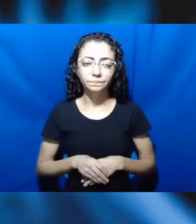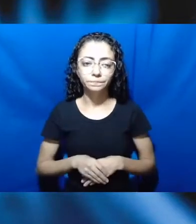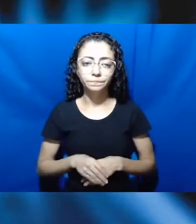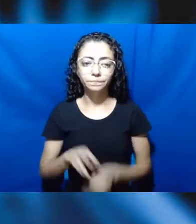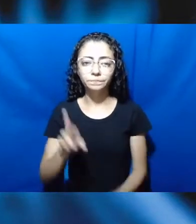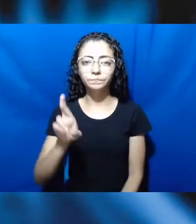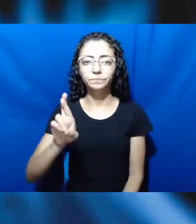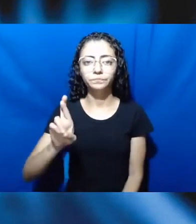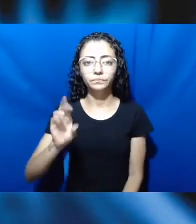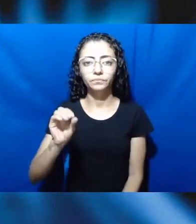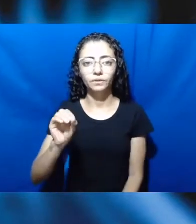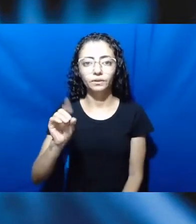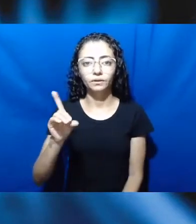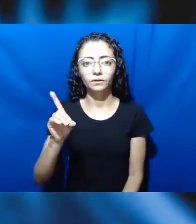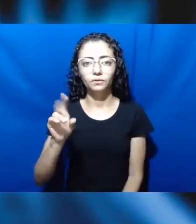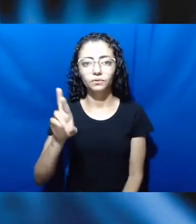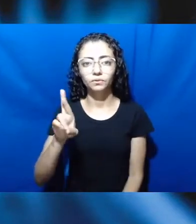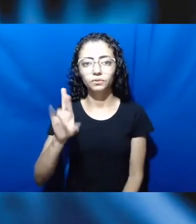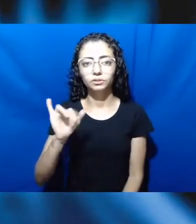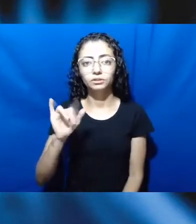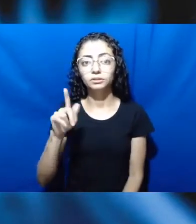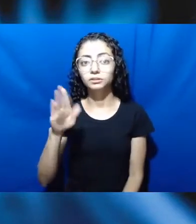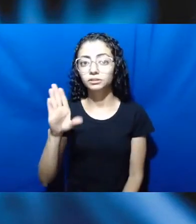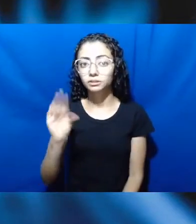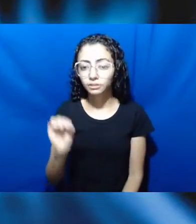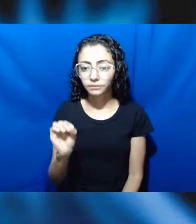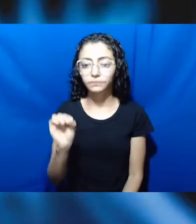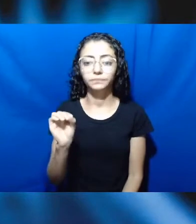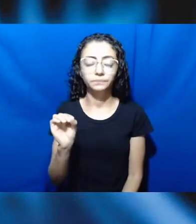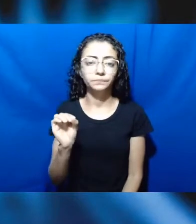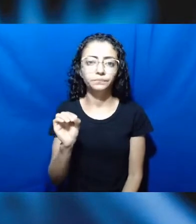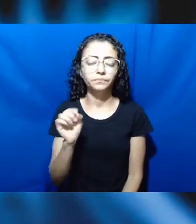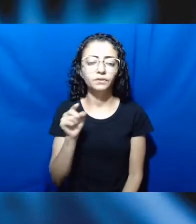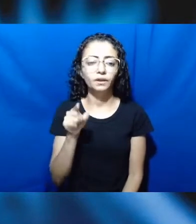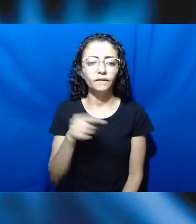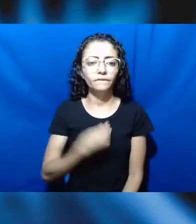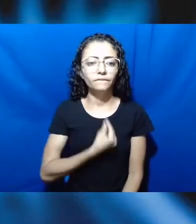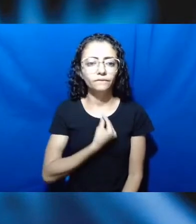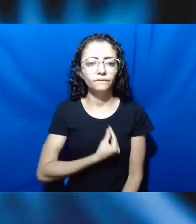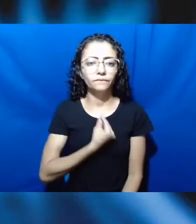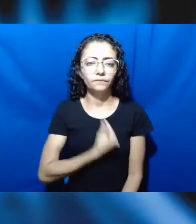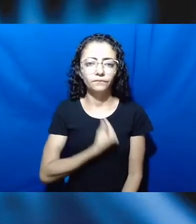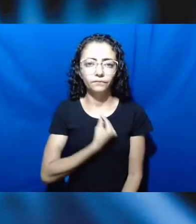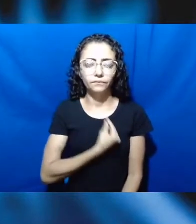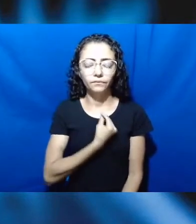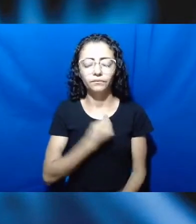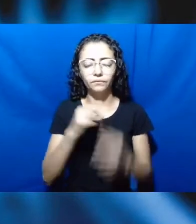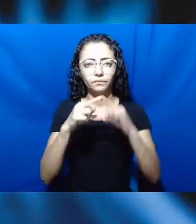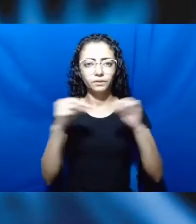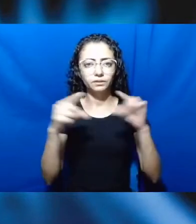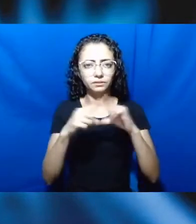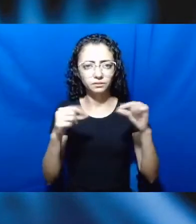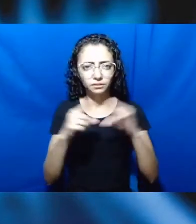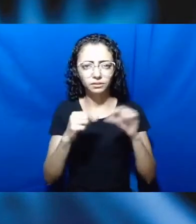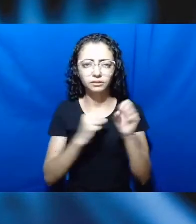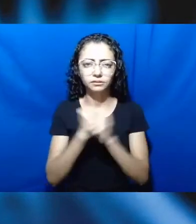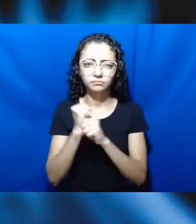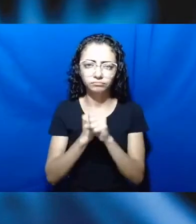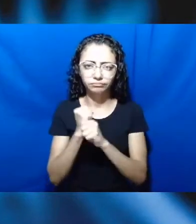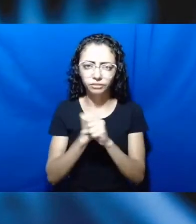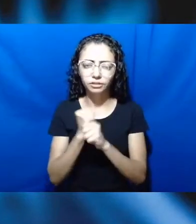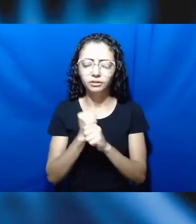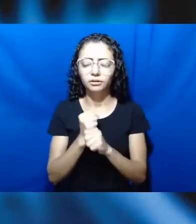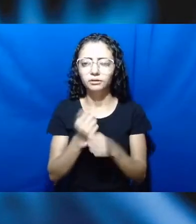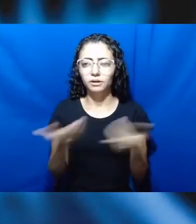Rodrigo Paglieri. Rodrigo Paglieri viveu em Brasília há muito tempo, eu acho que hoje está no Rio de Janeiro, é um artista